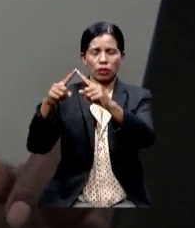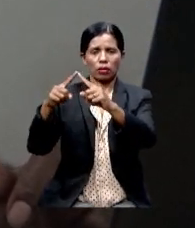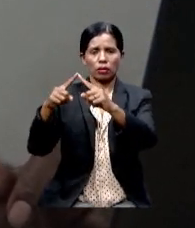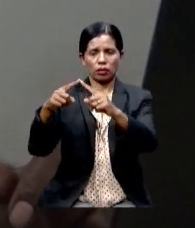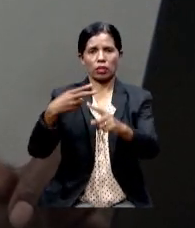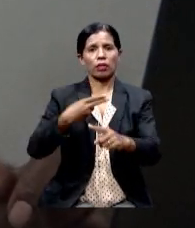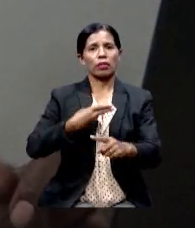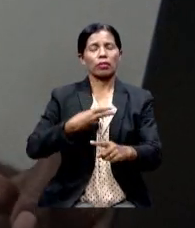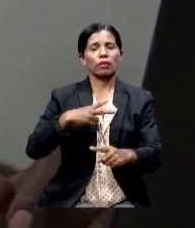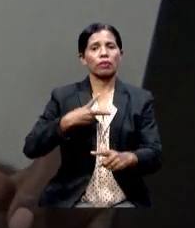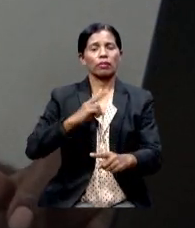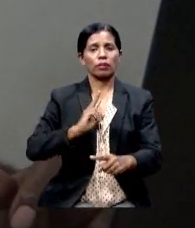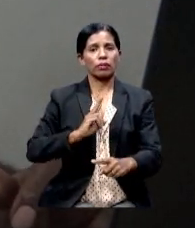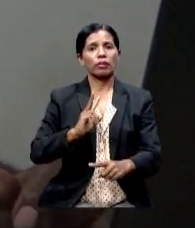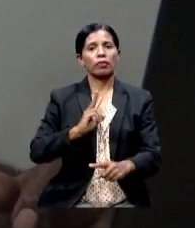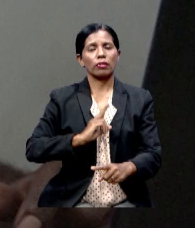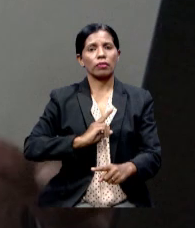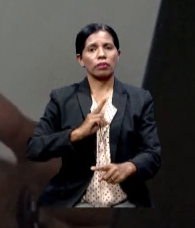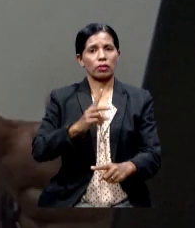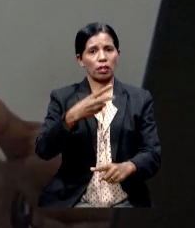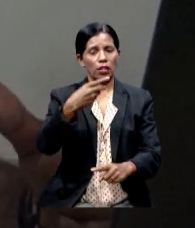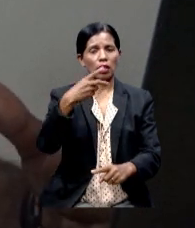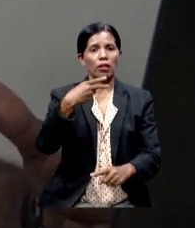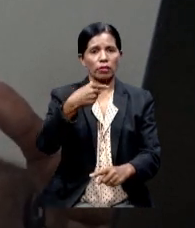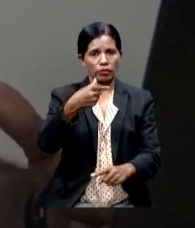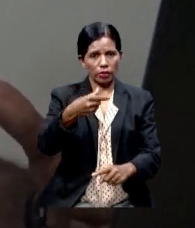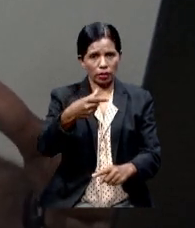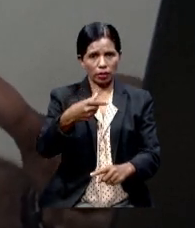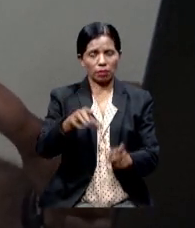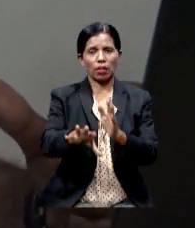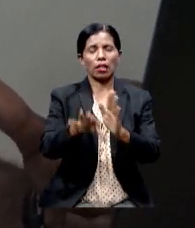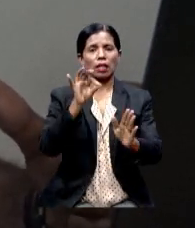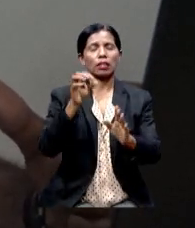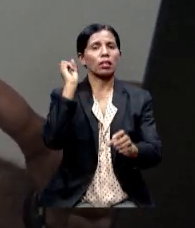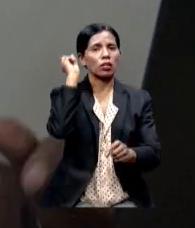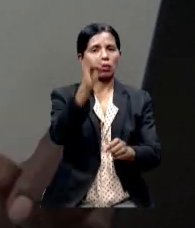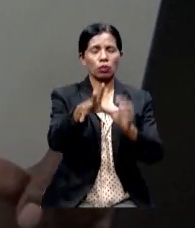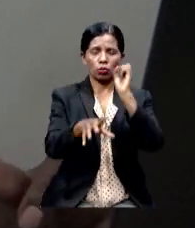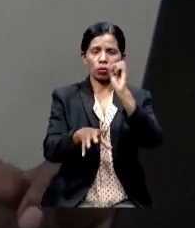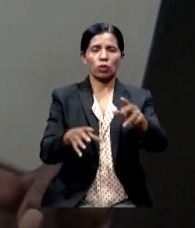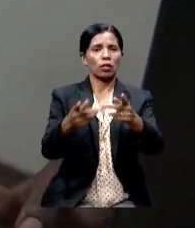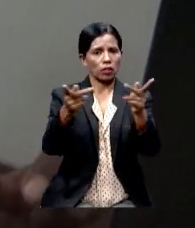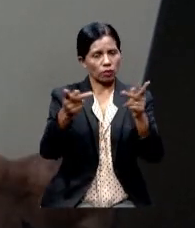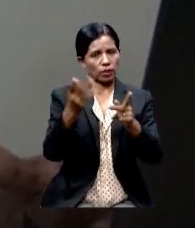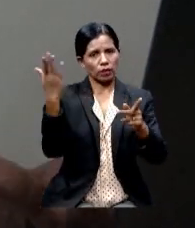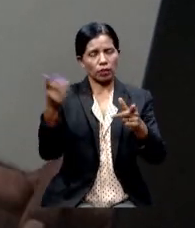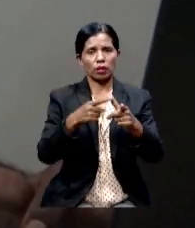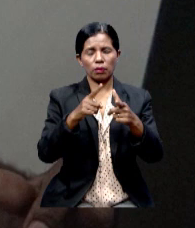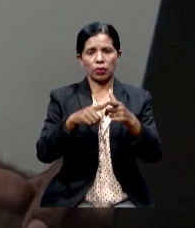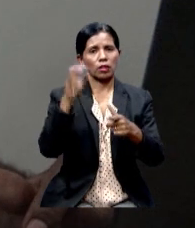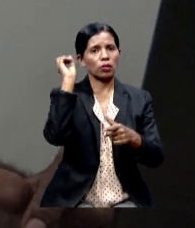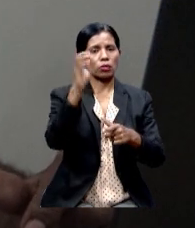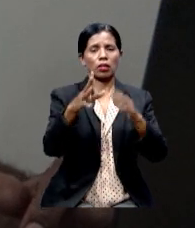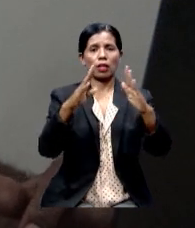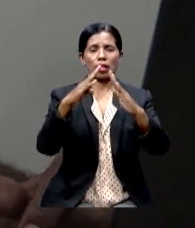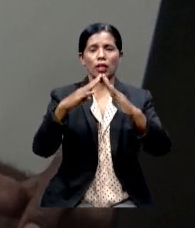Vila Verde. E a rotunda Vila Verde Ninian, mas é tão tudo malo e fato em Neba. E a tudo malo em Neba, depois de